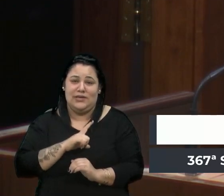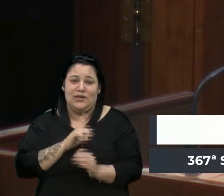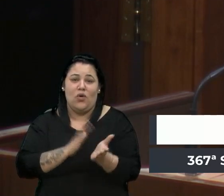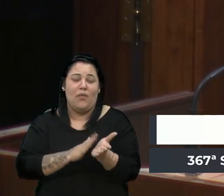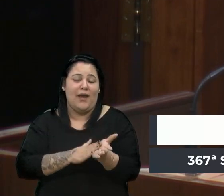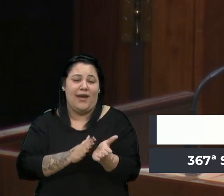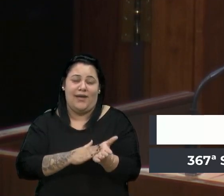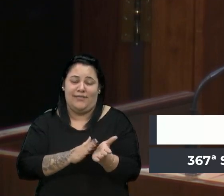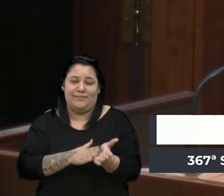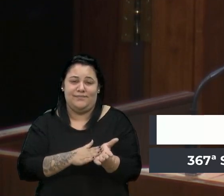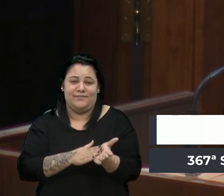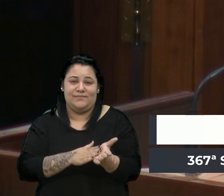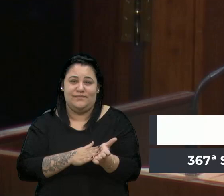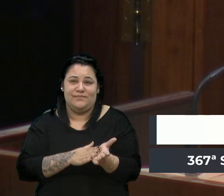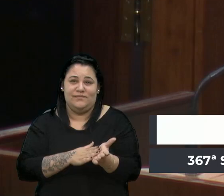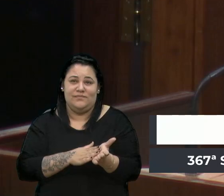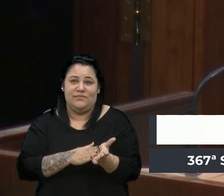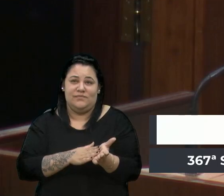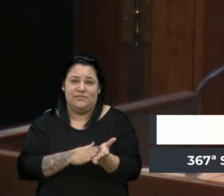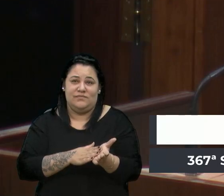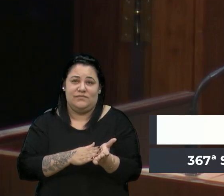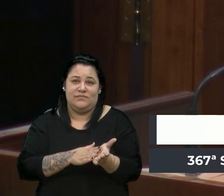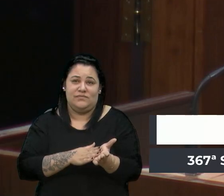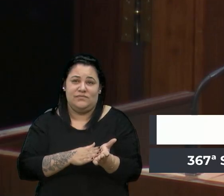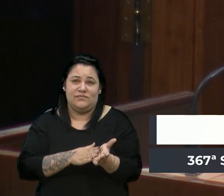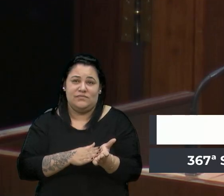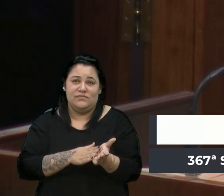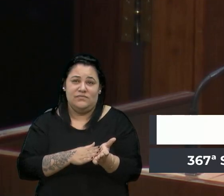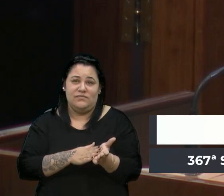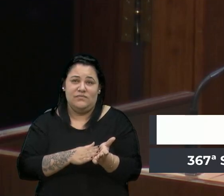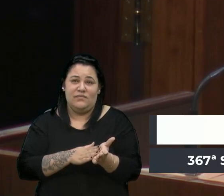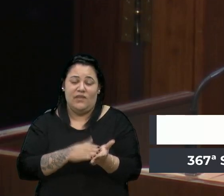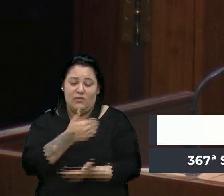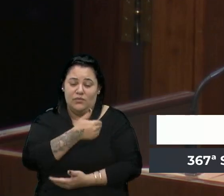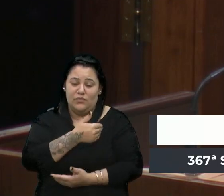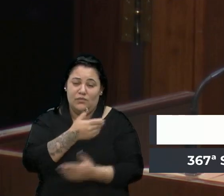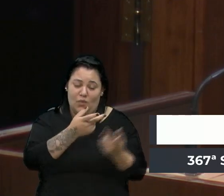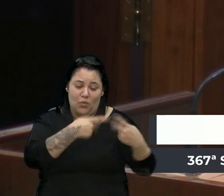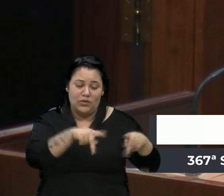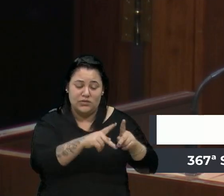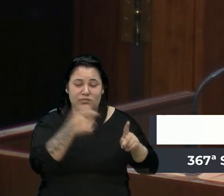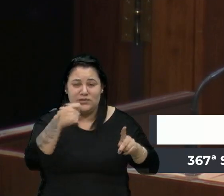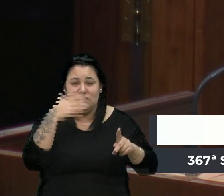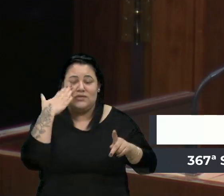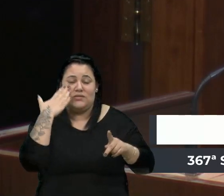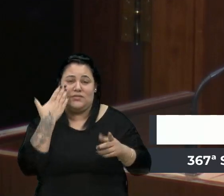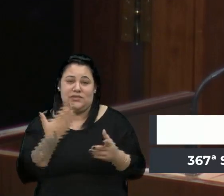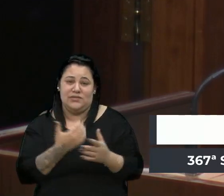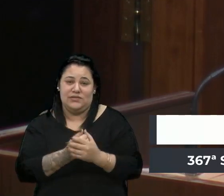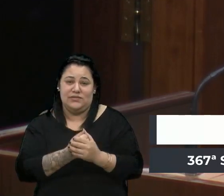cobrar, é esses que vocês têm, a população tem que estar a par e atenta.